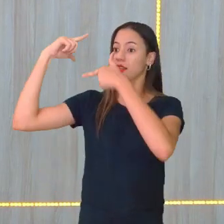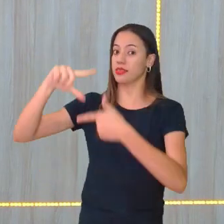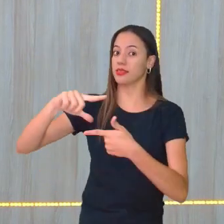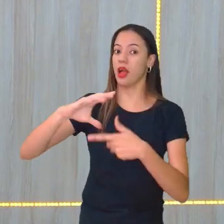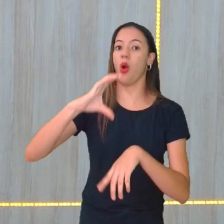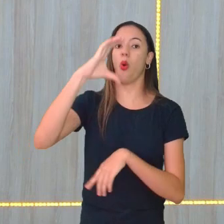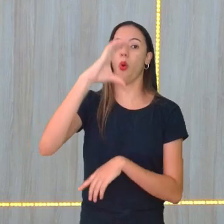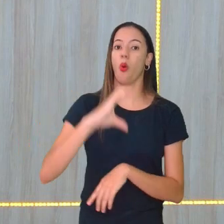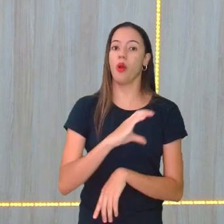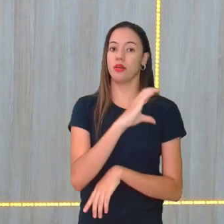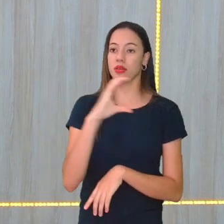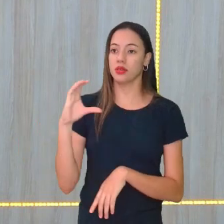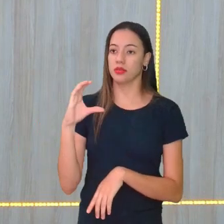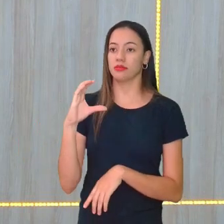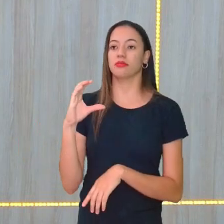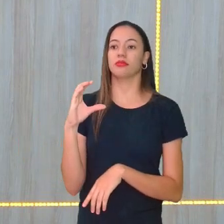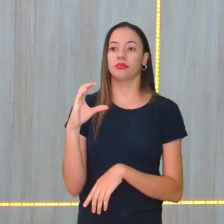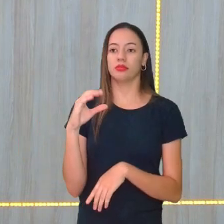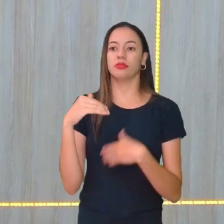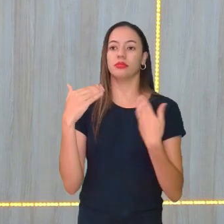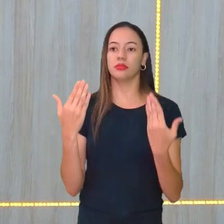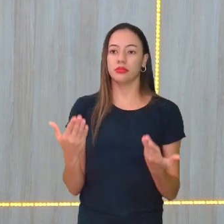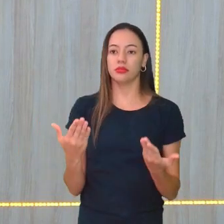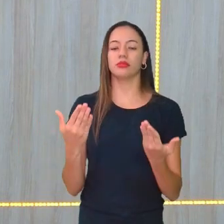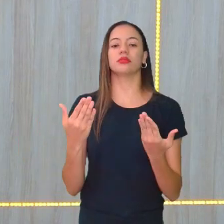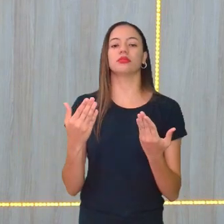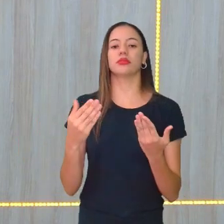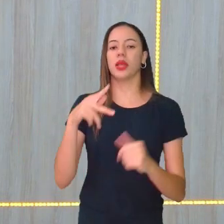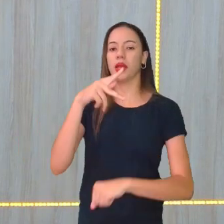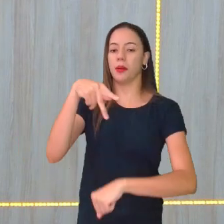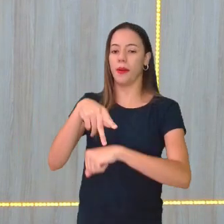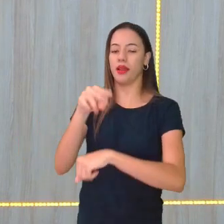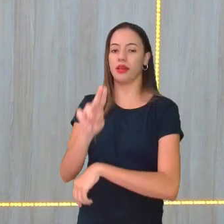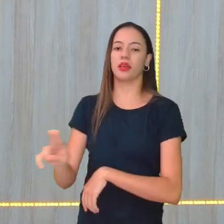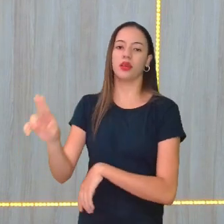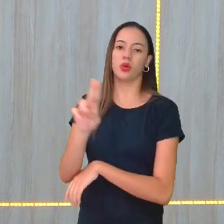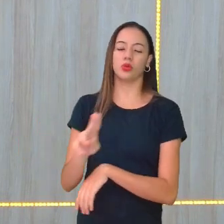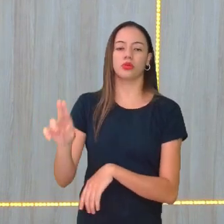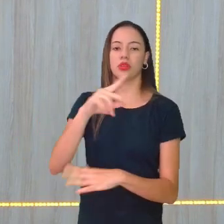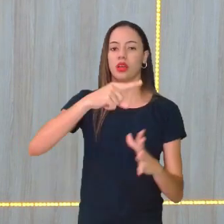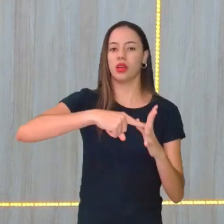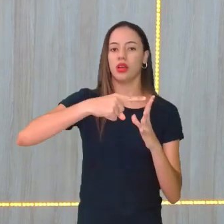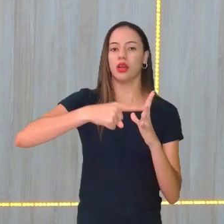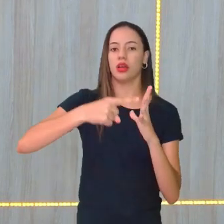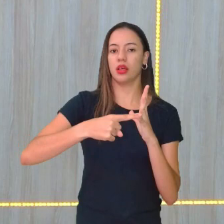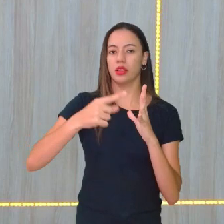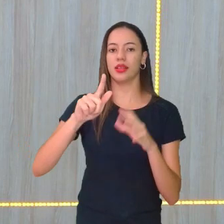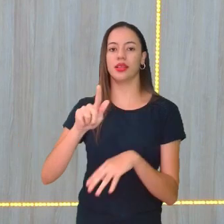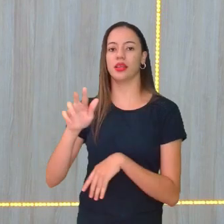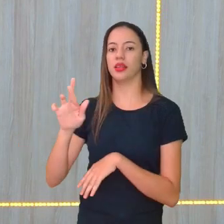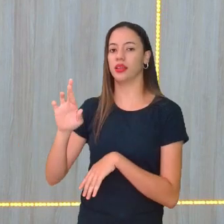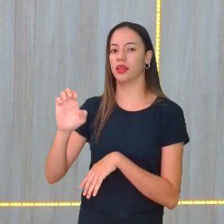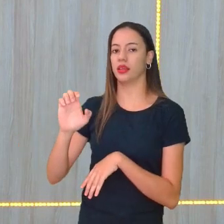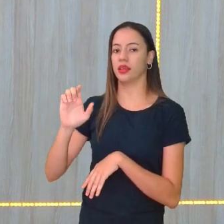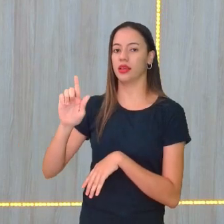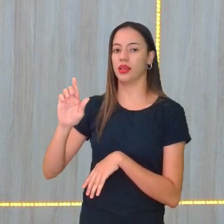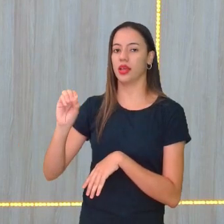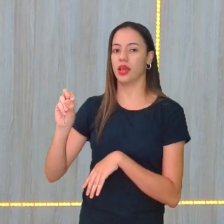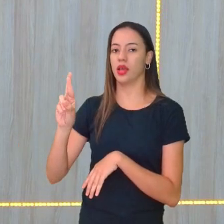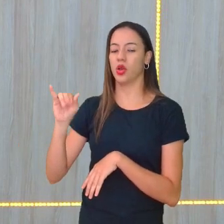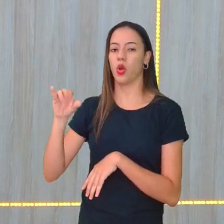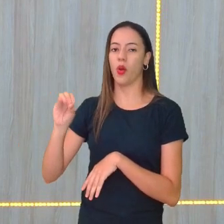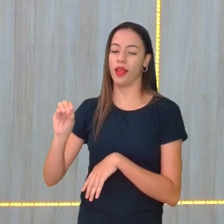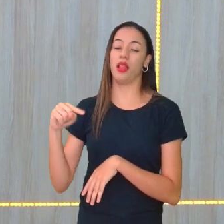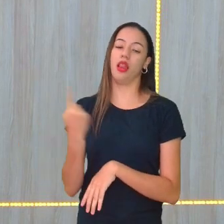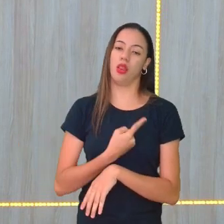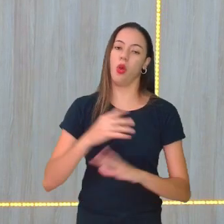cristã, certo? Dos países onde se utiliza o calendário gregoriano, a gente comemora o Natal no